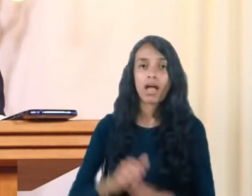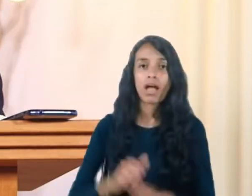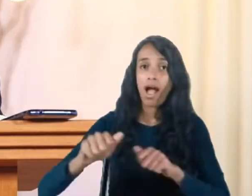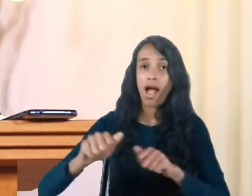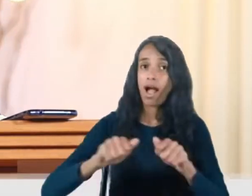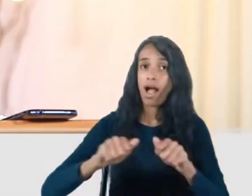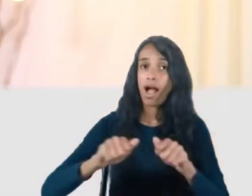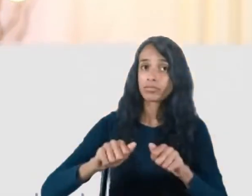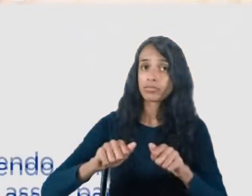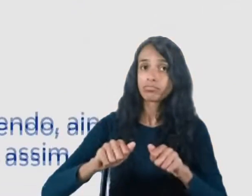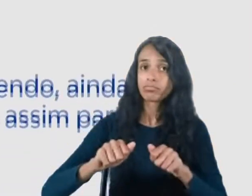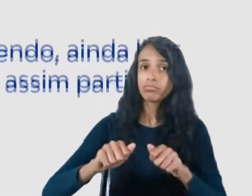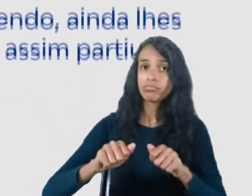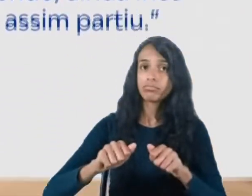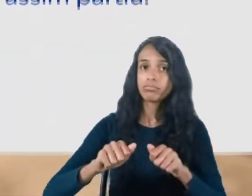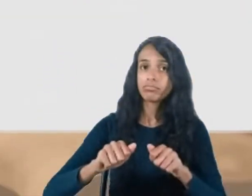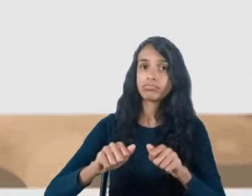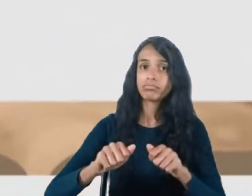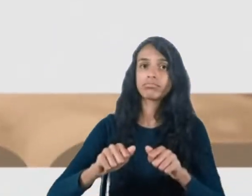com júbilo,